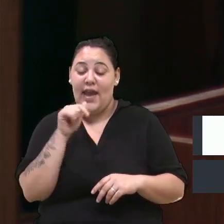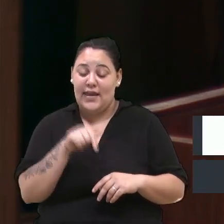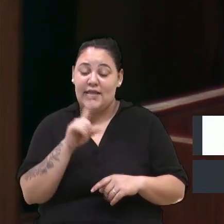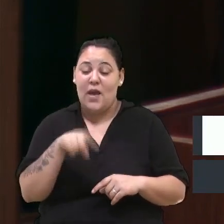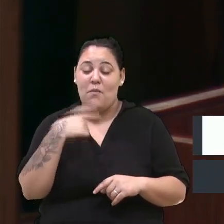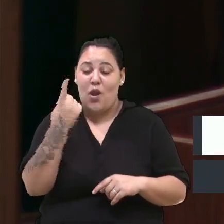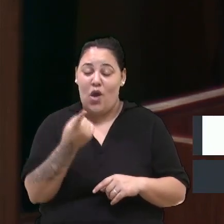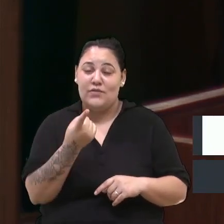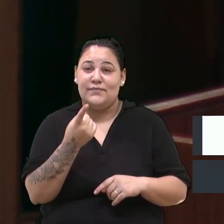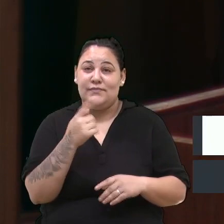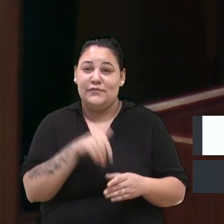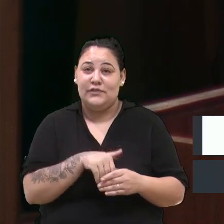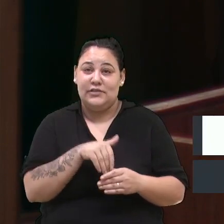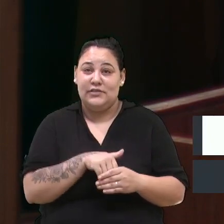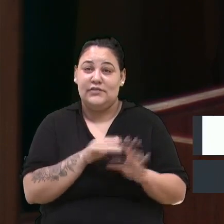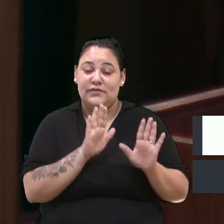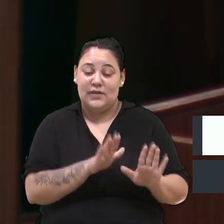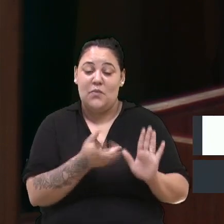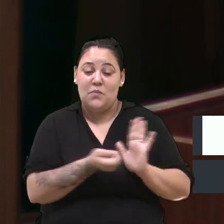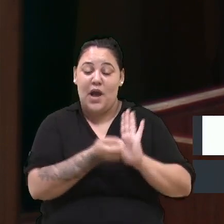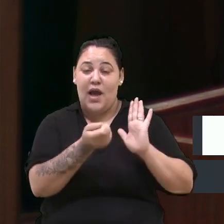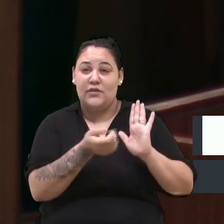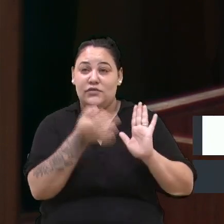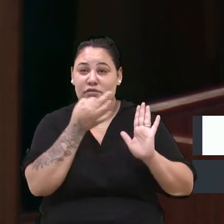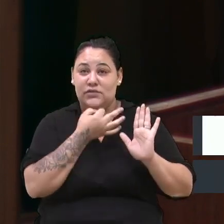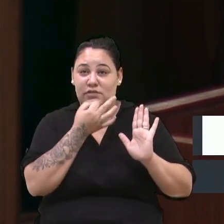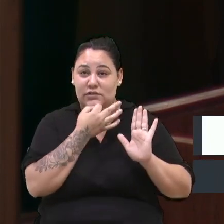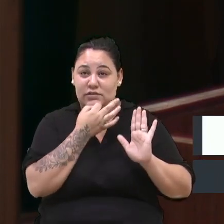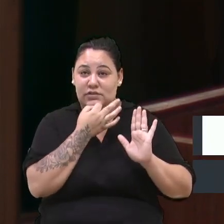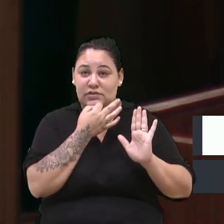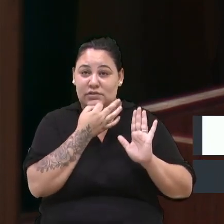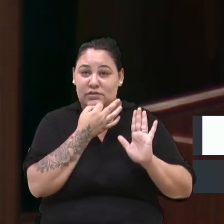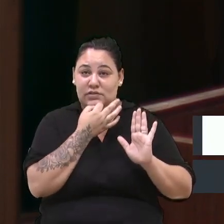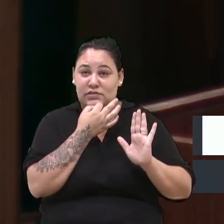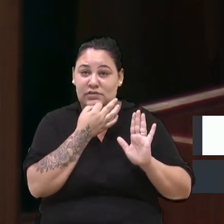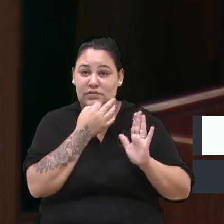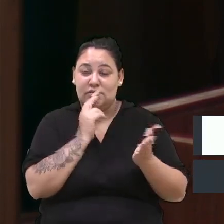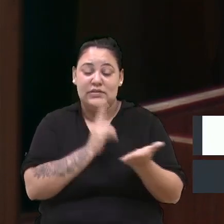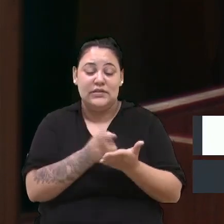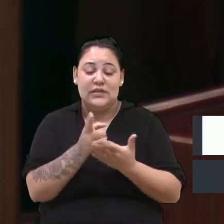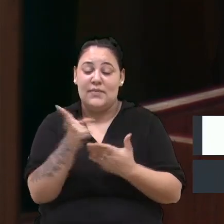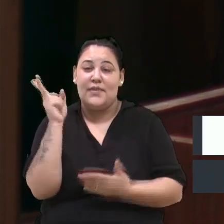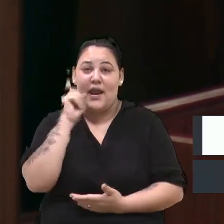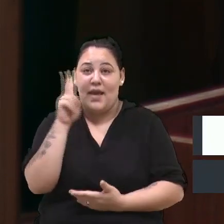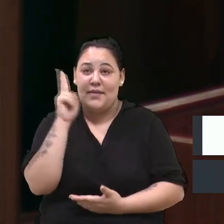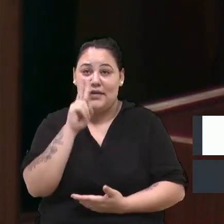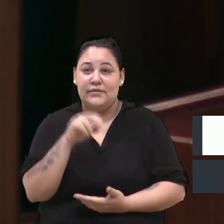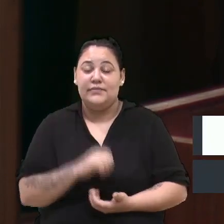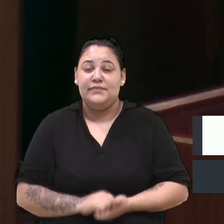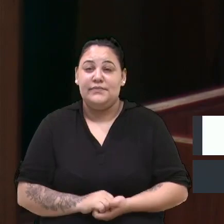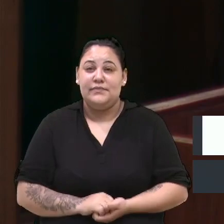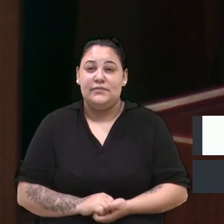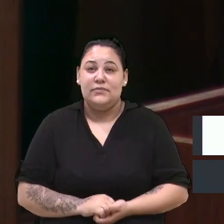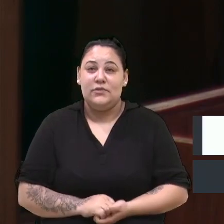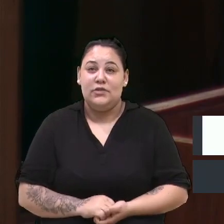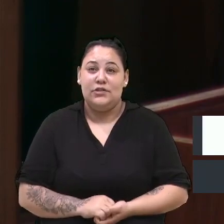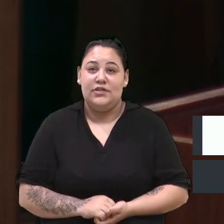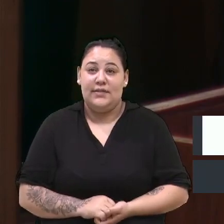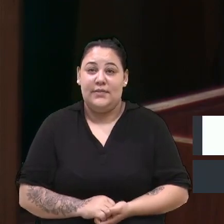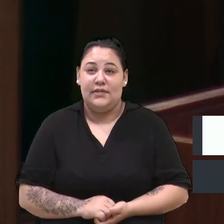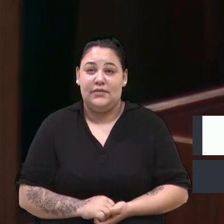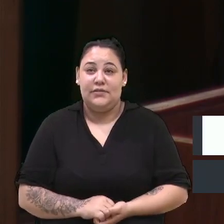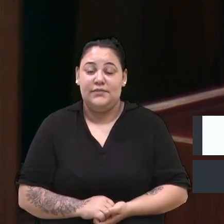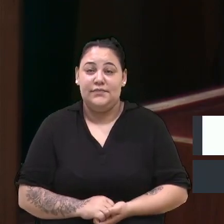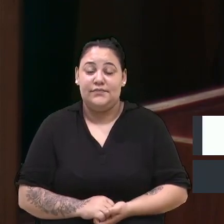legislação, ficará para a história de Caxias do Sul e será sempre lembrada, né? Eu não poderia